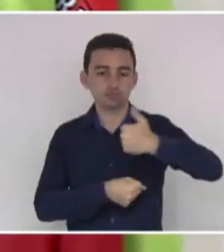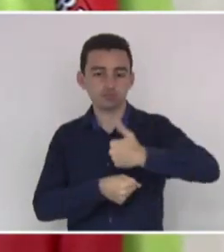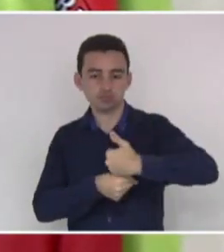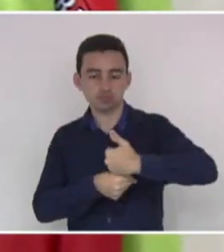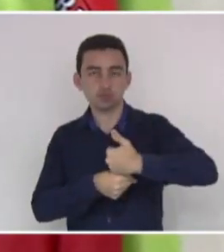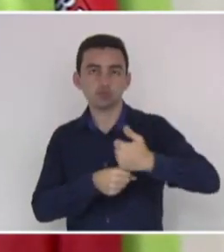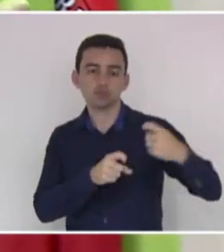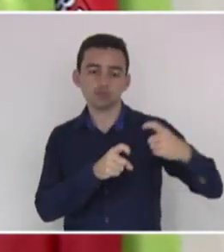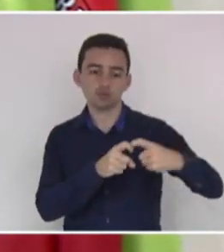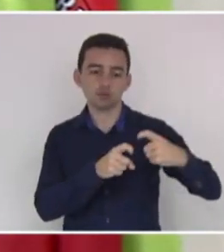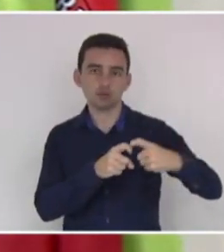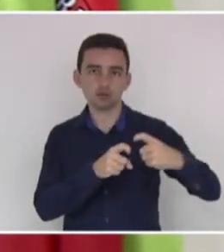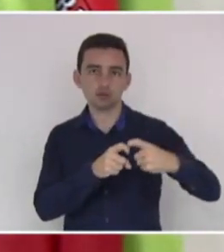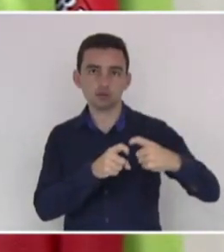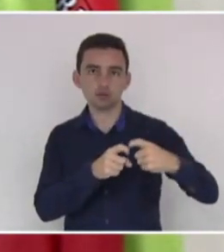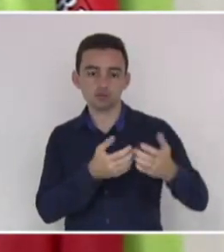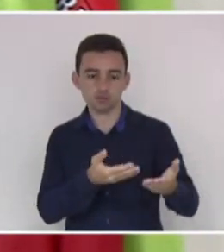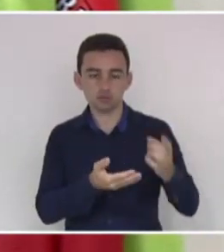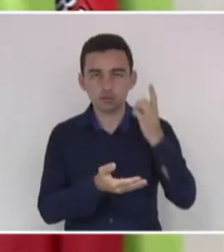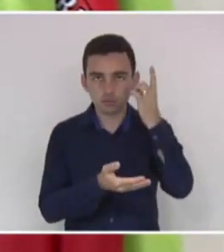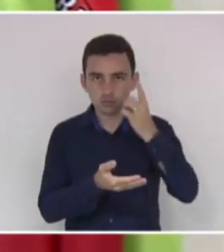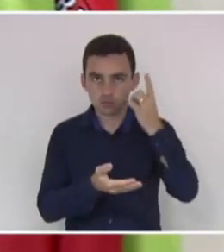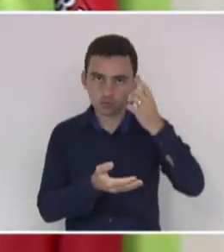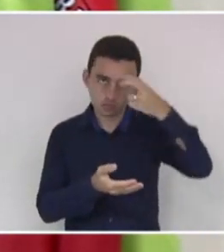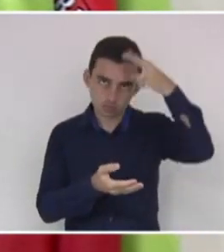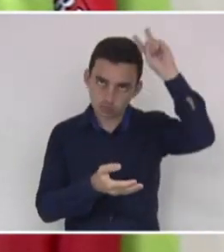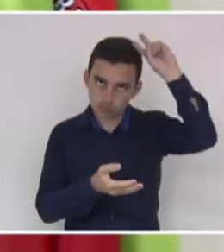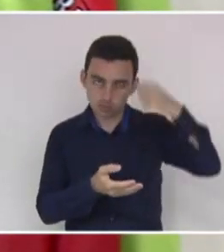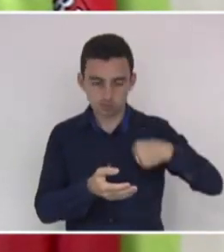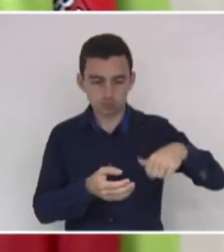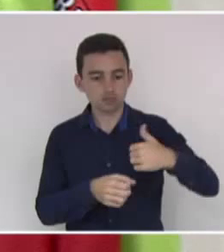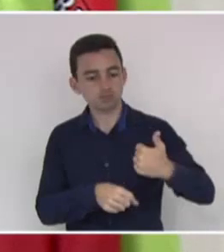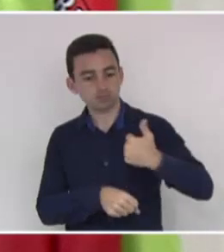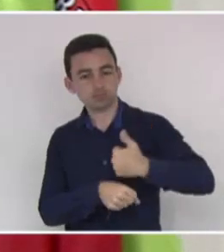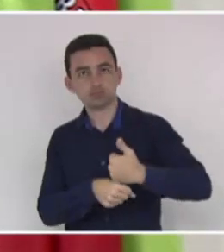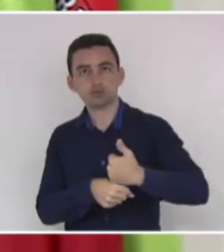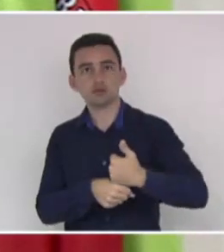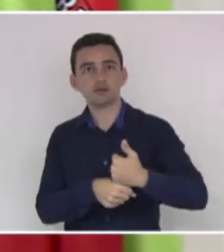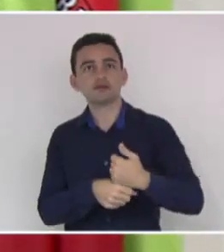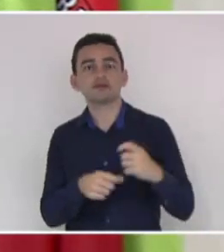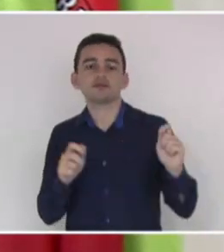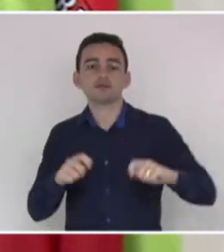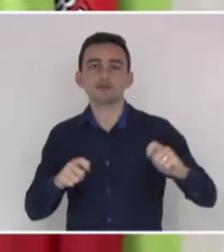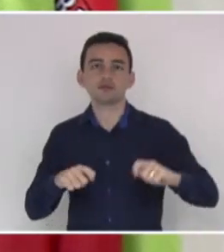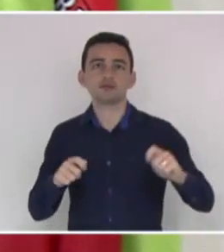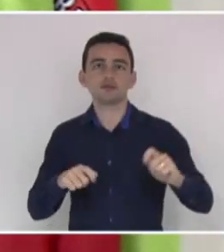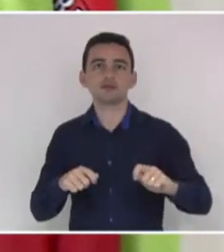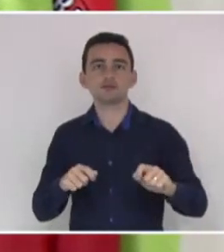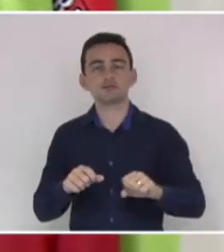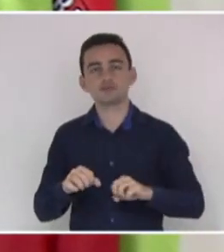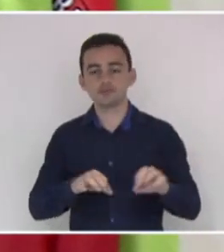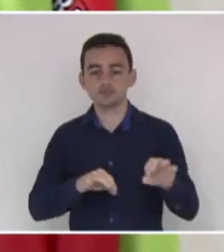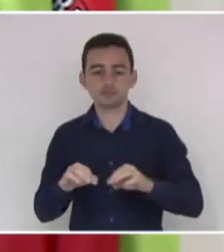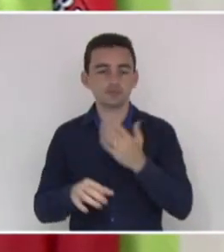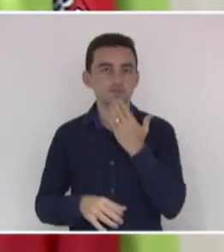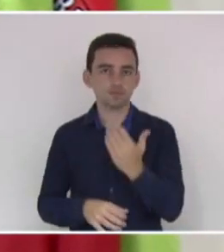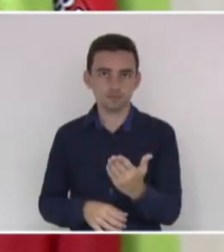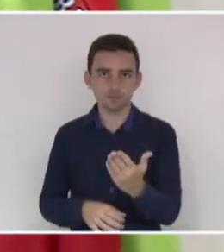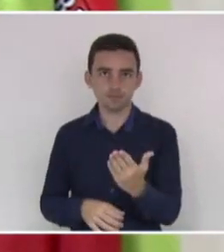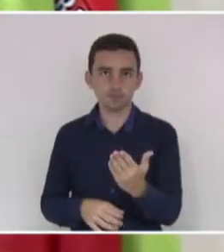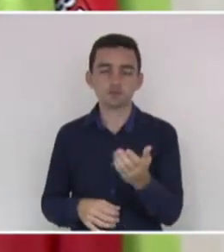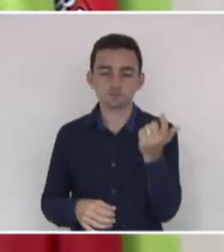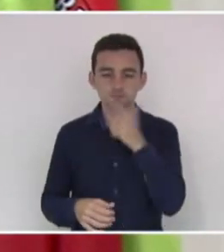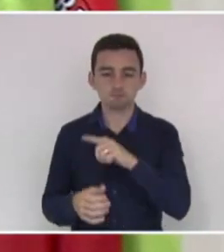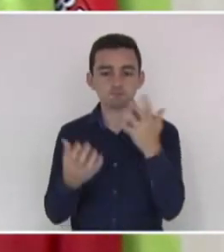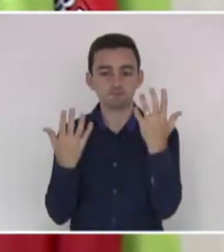médico, esse doutor, esse deputado Vicente Caro Preso, tivemos a oportunidade, então, de fazer o requerimento e ter a